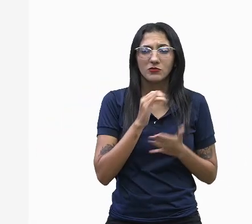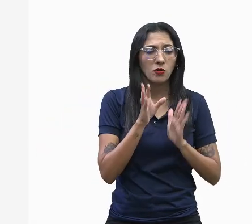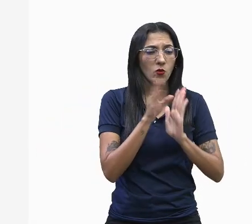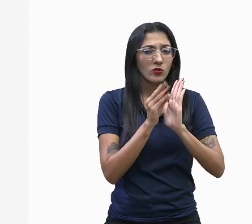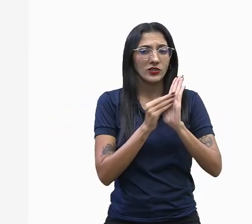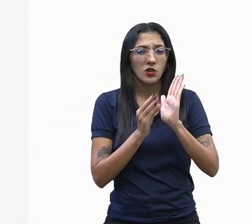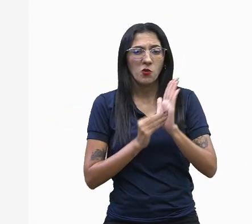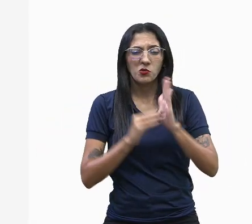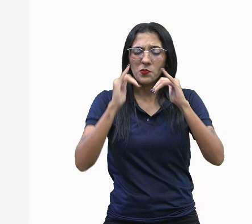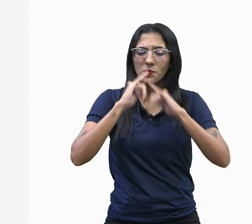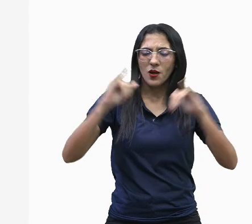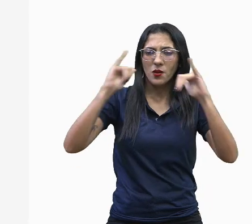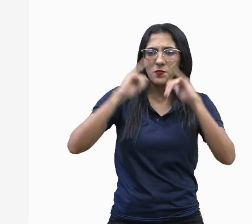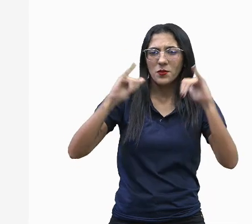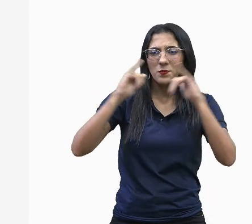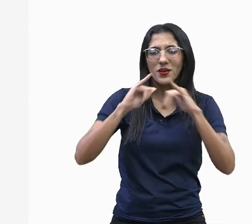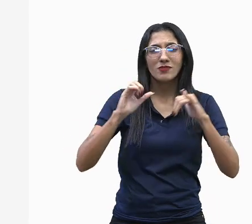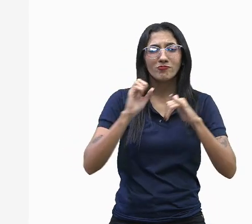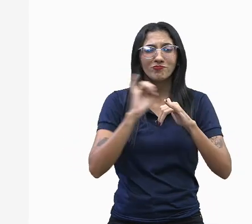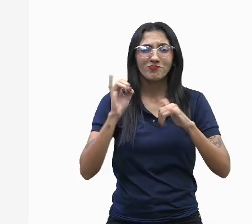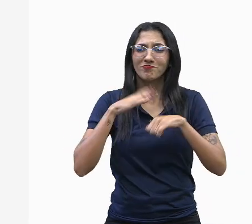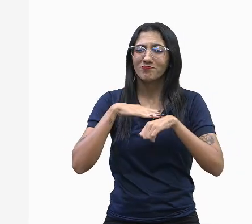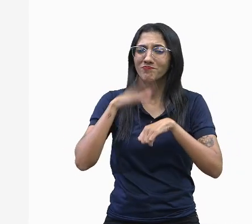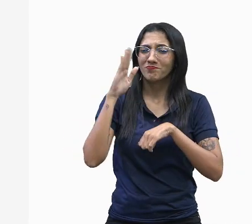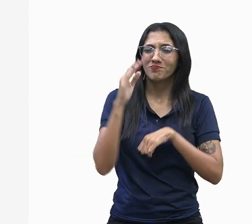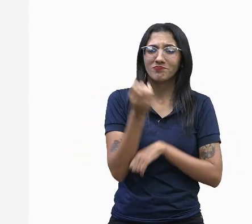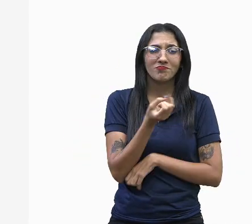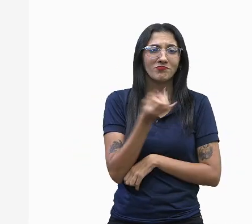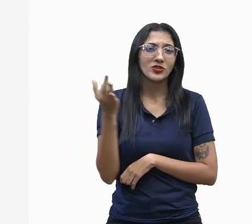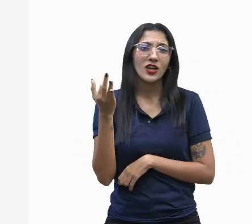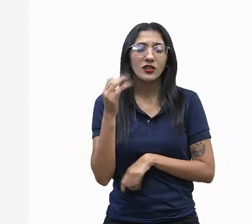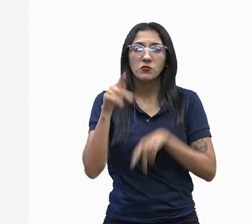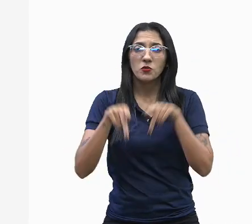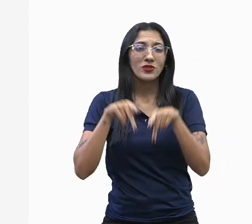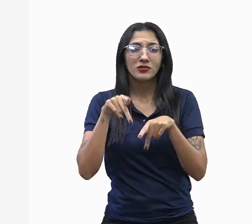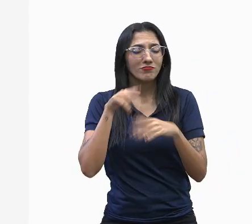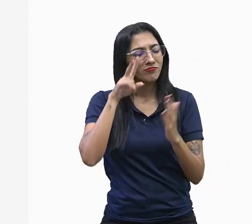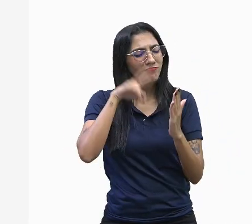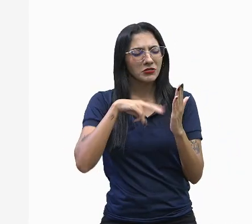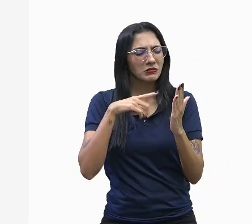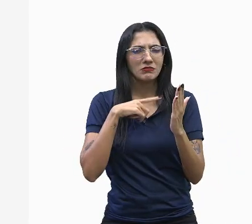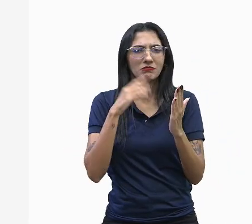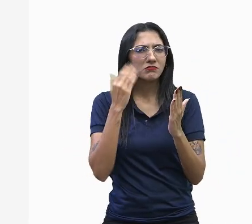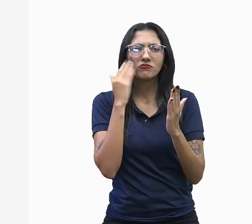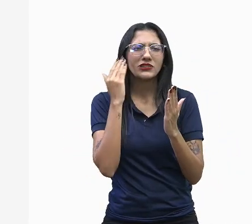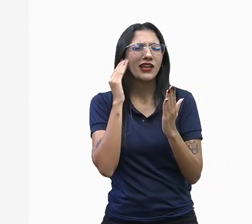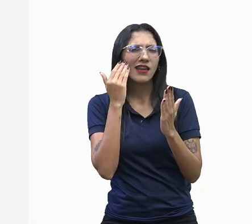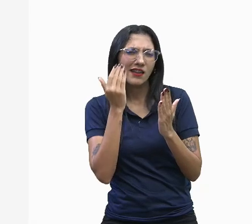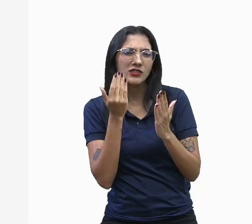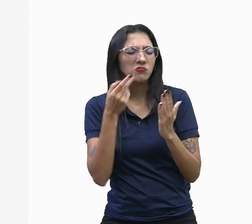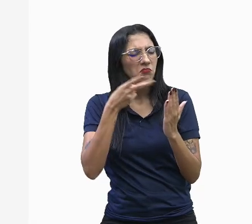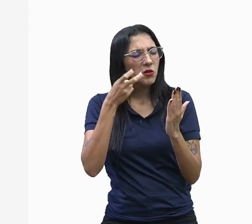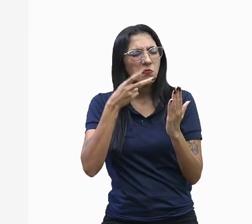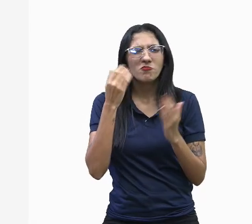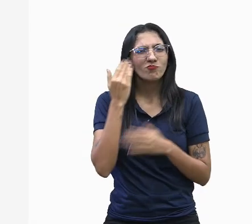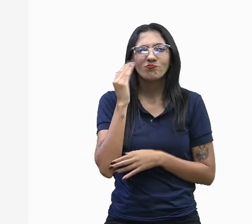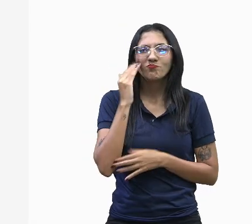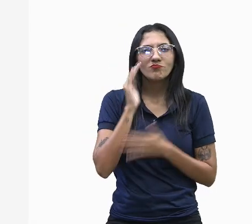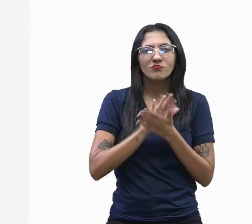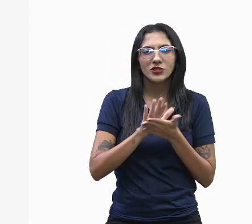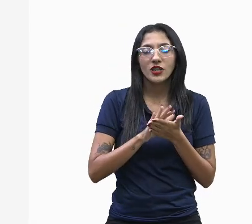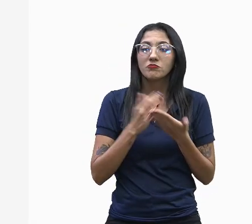serem compartilhados se a maioria das pessoas não consegue compreendê-las, não é? Exatamente, por isso,